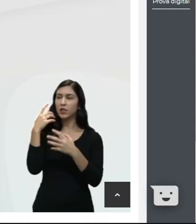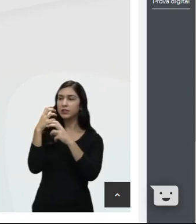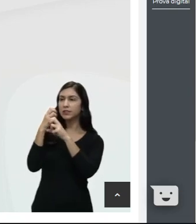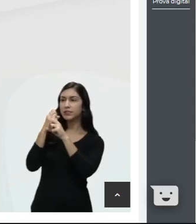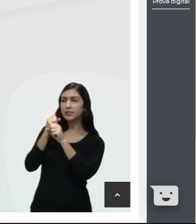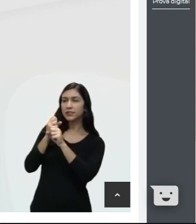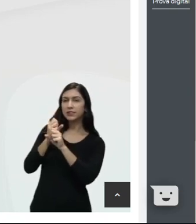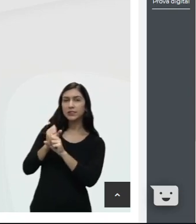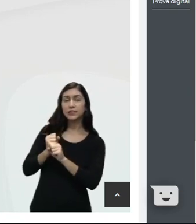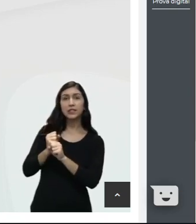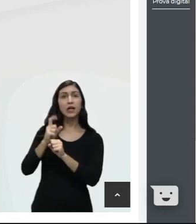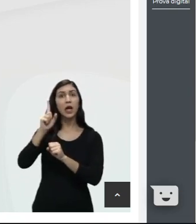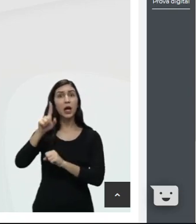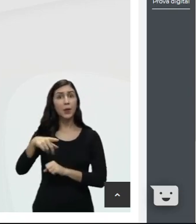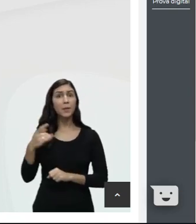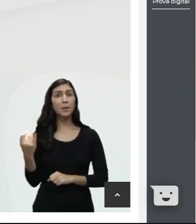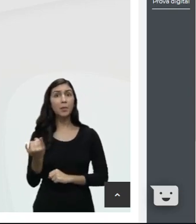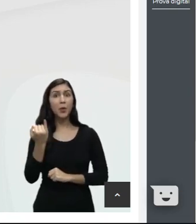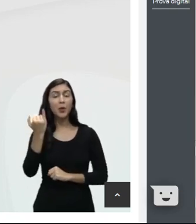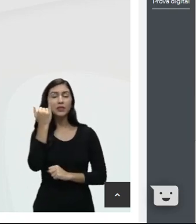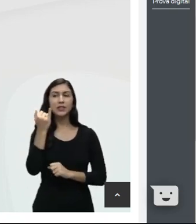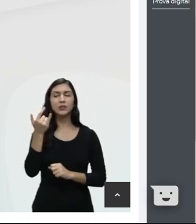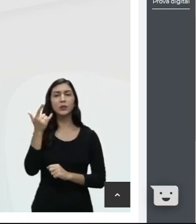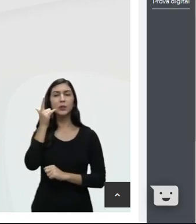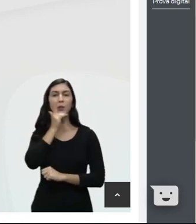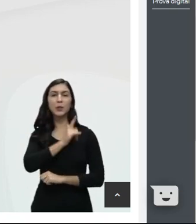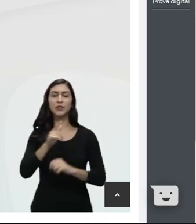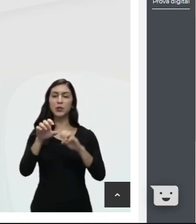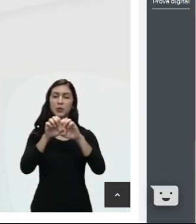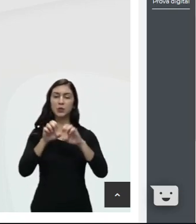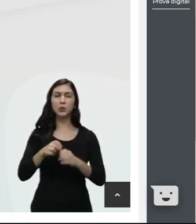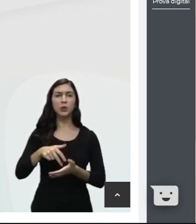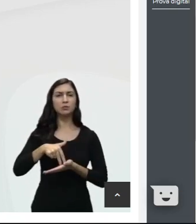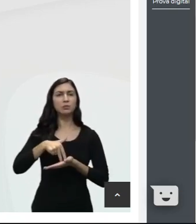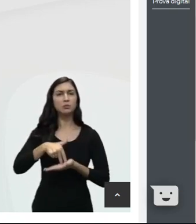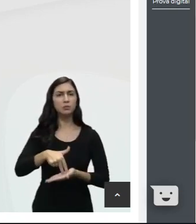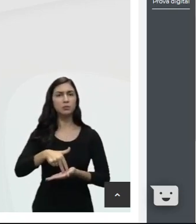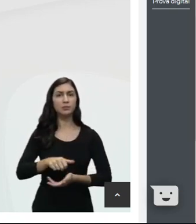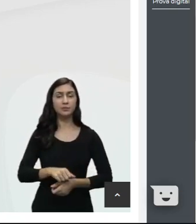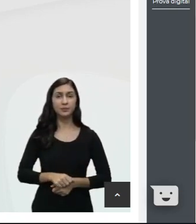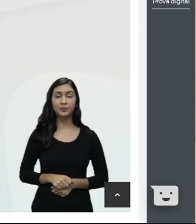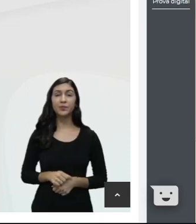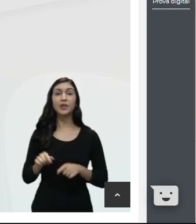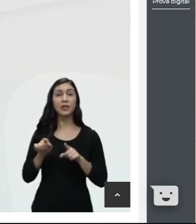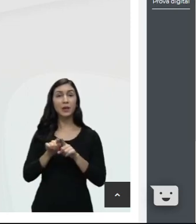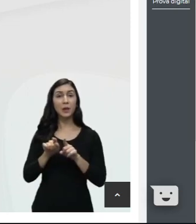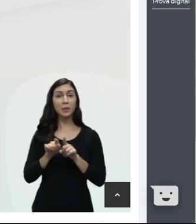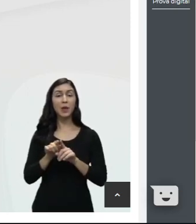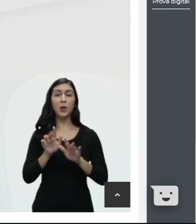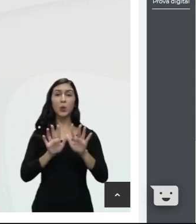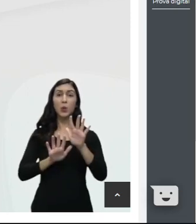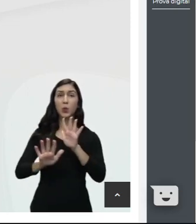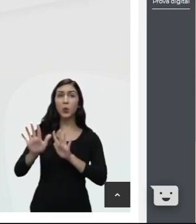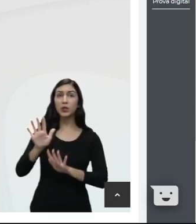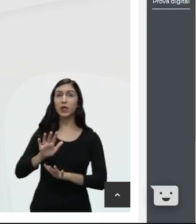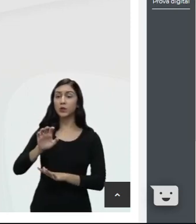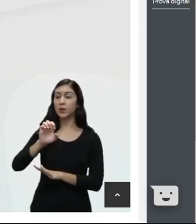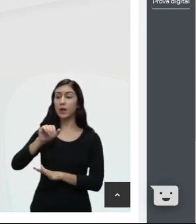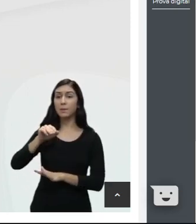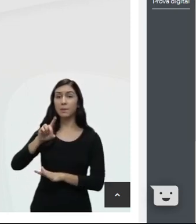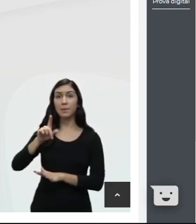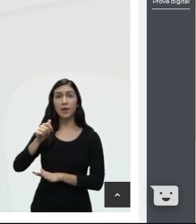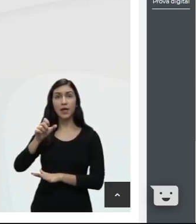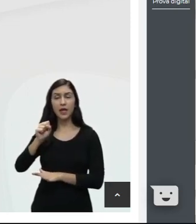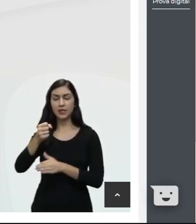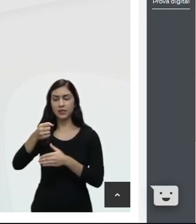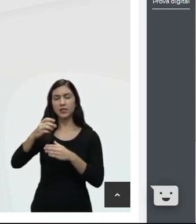índice de esbeltez é fundamental para garantir uma estrutura resistente. Aqui também vale o cuidado com as emendas, que